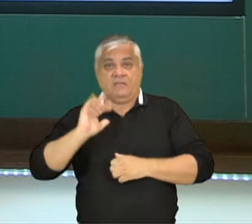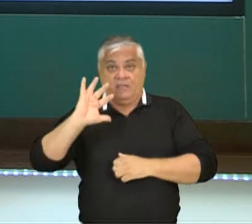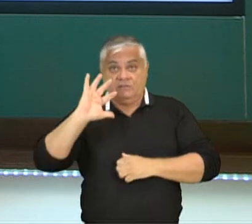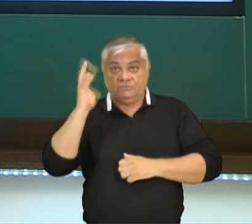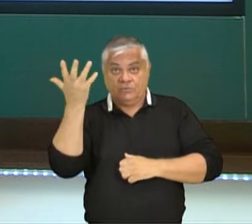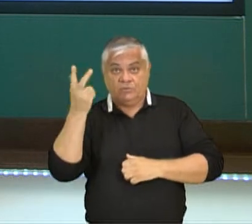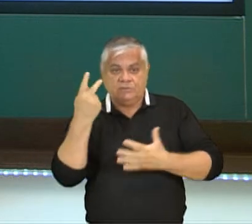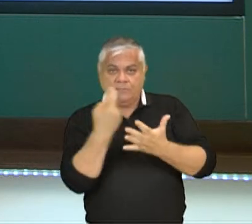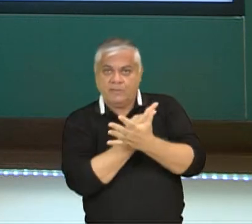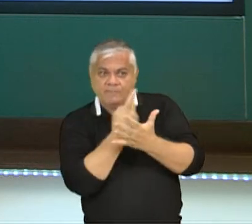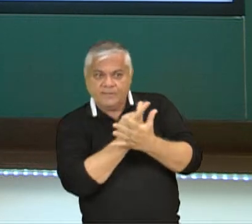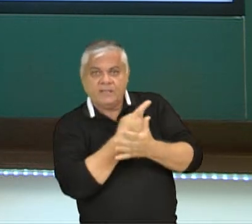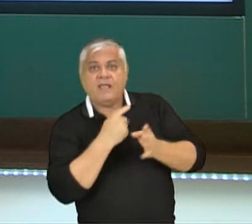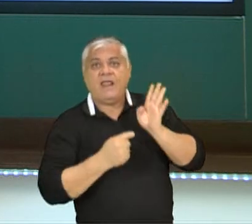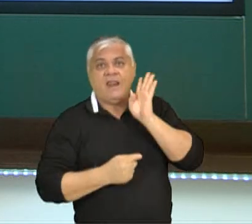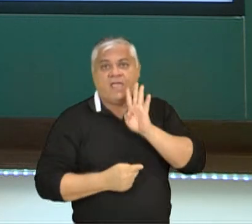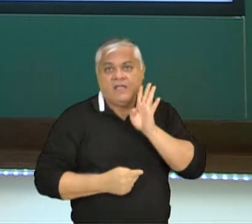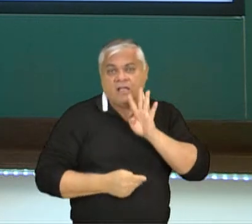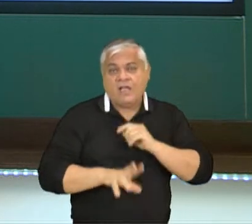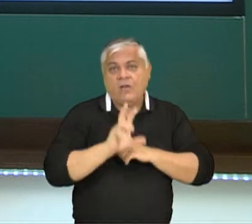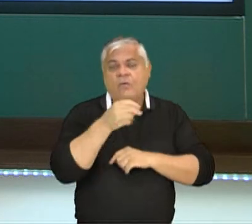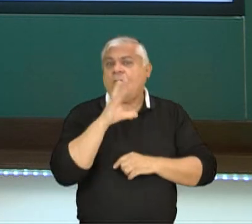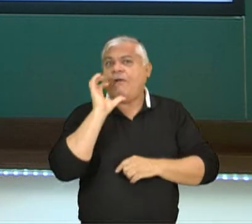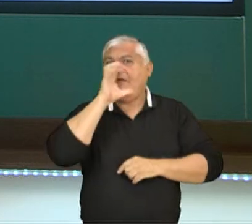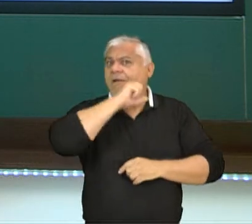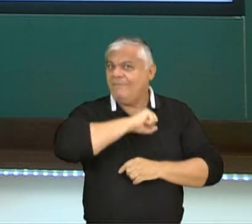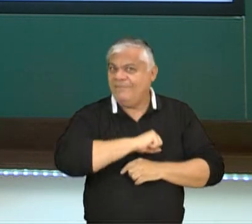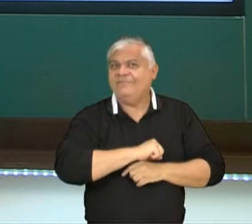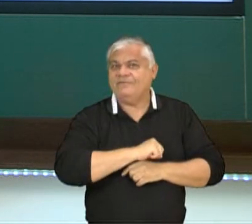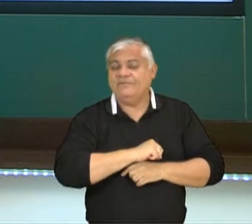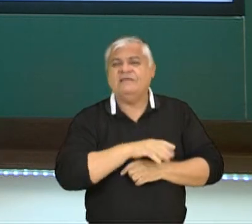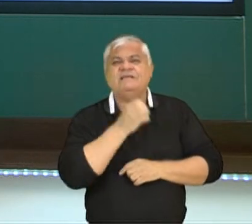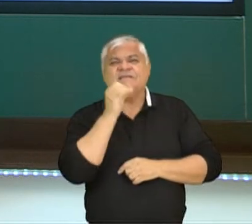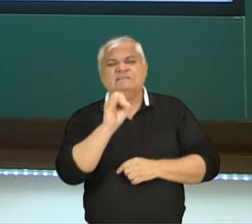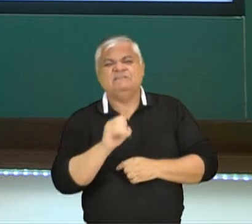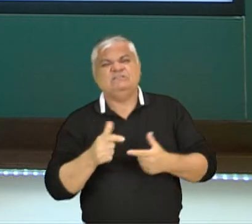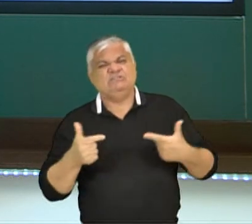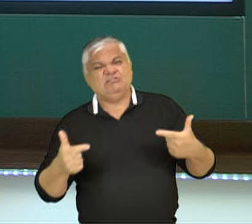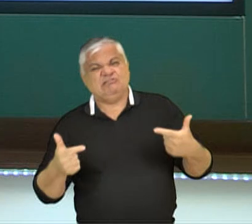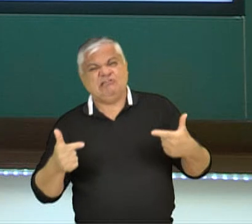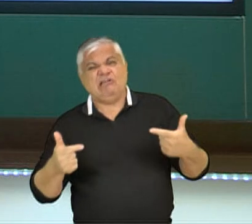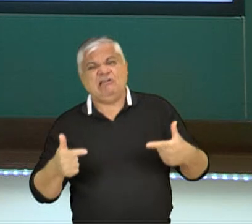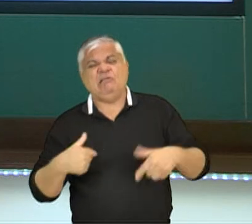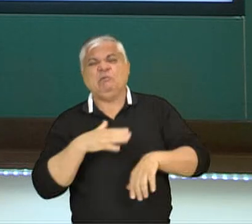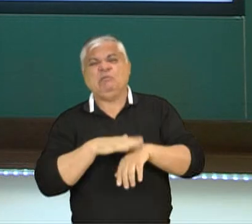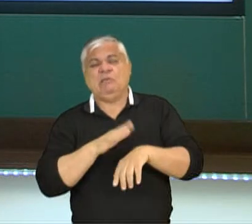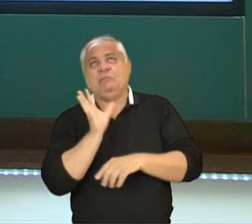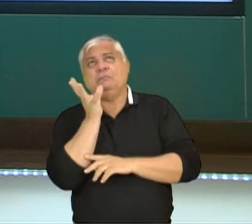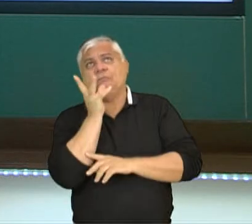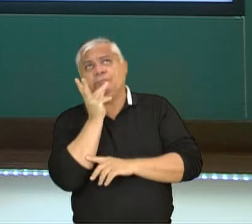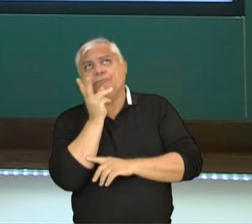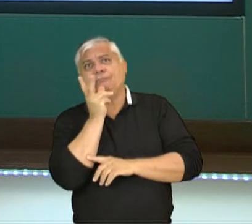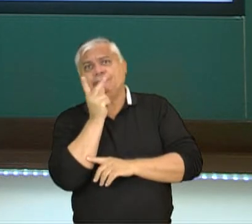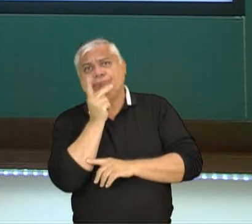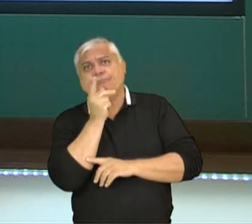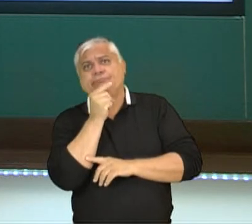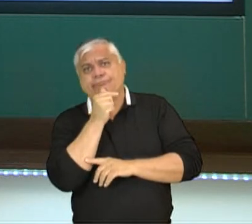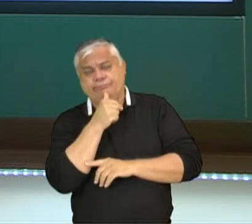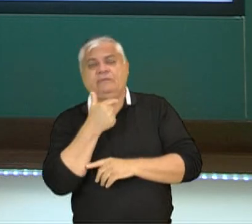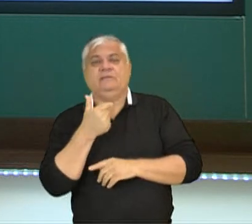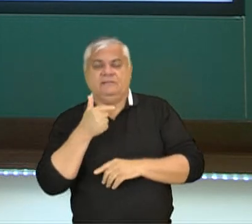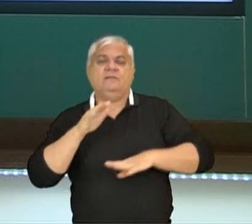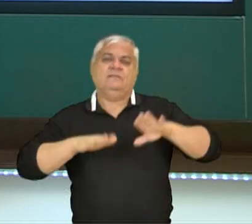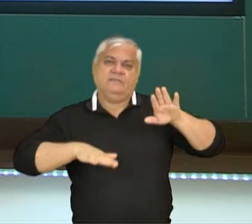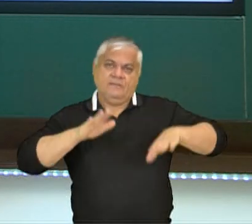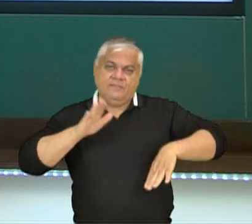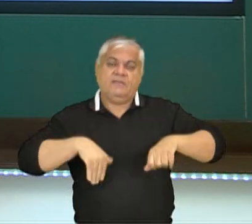acontecendo são muito legais, às vezes o tempo passa muito depressa, né? Se são meio chatas, meio entediantes, o tempo pode passar devagar, então é um